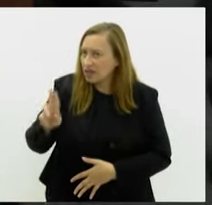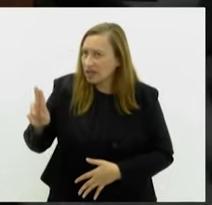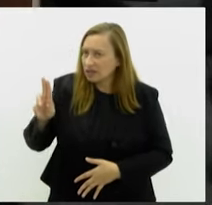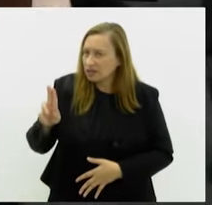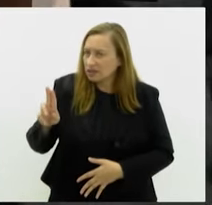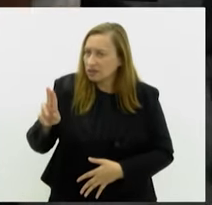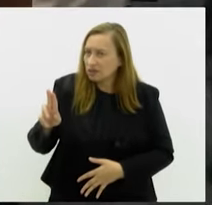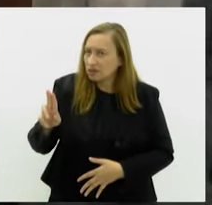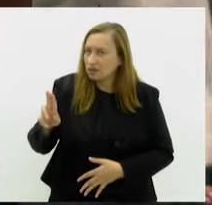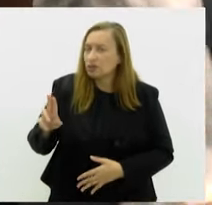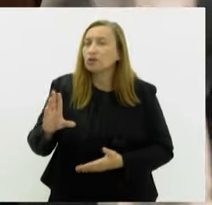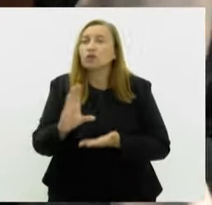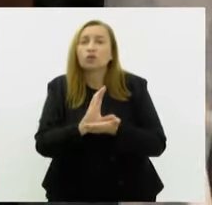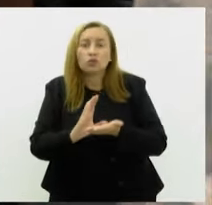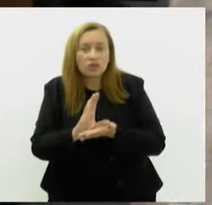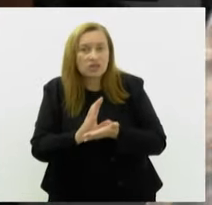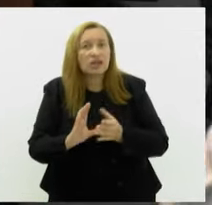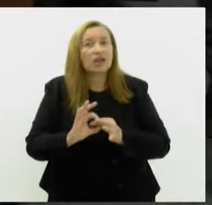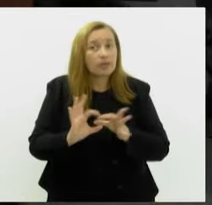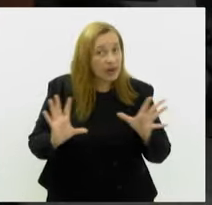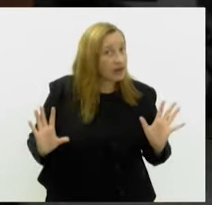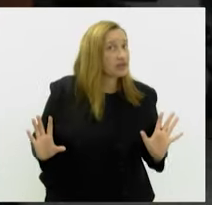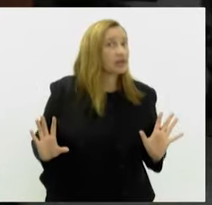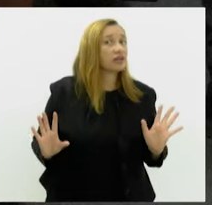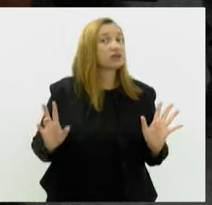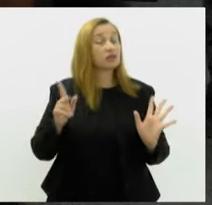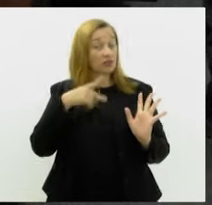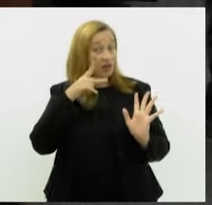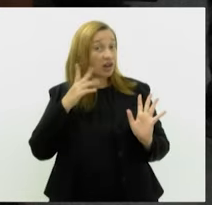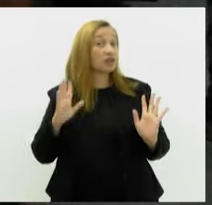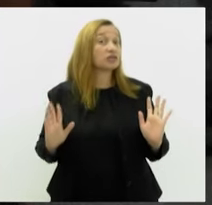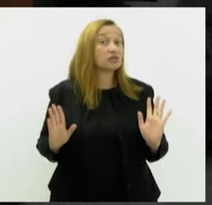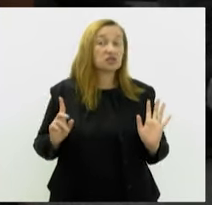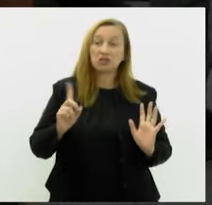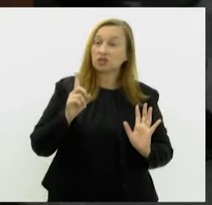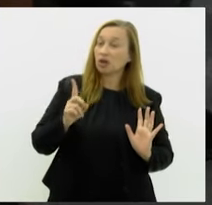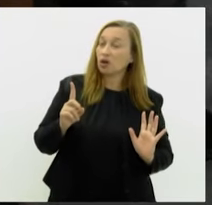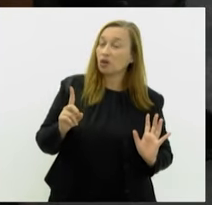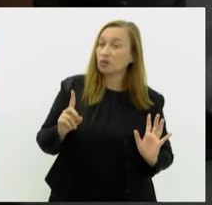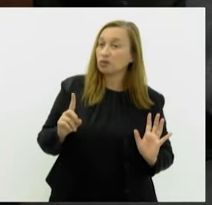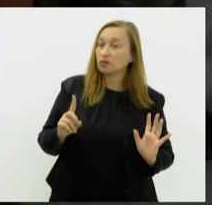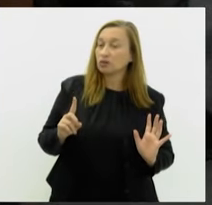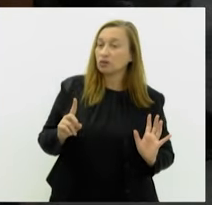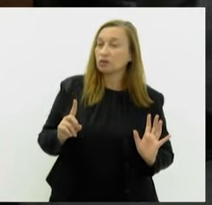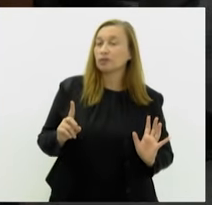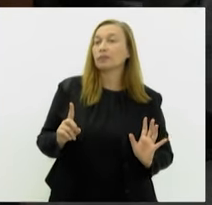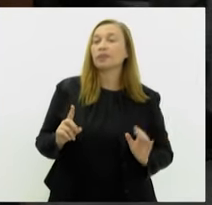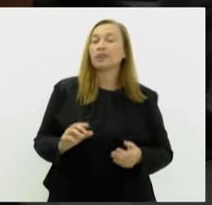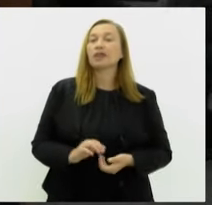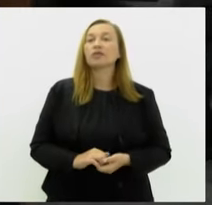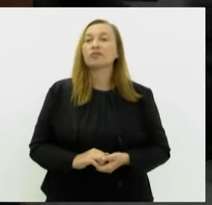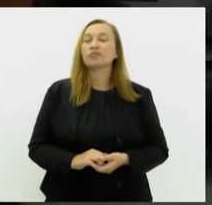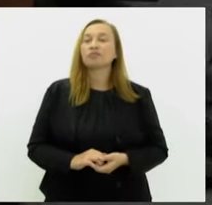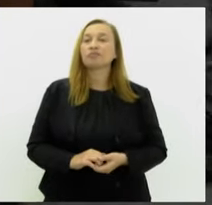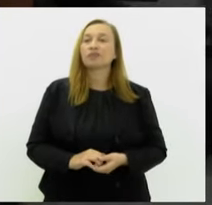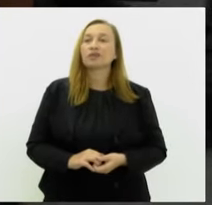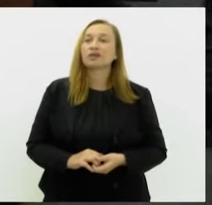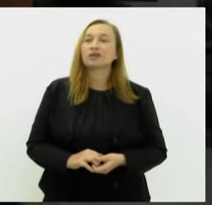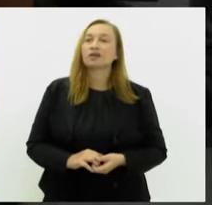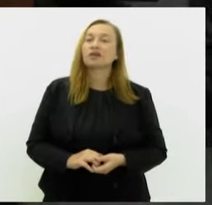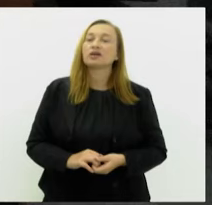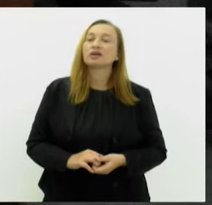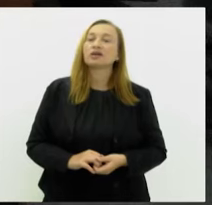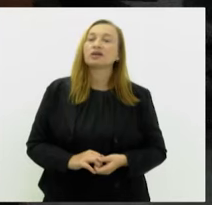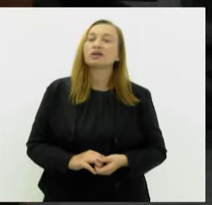do Conselho Deliberativo? É disso que a gente está falando, não do consultivo, que o consultivo é consultado, mas não